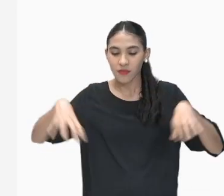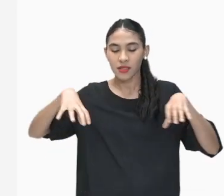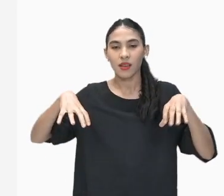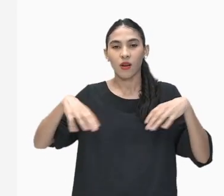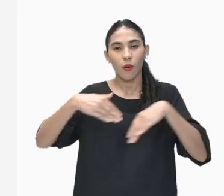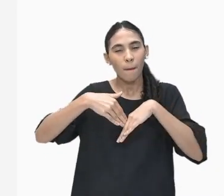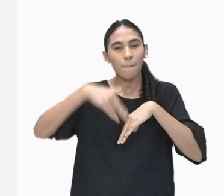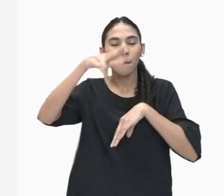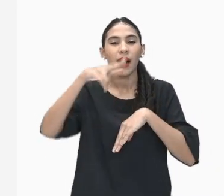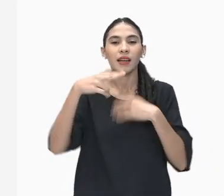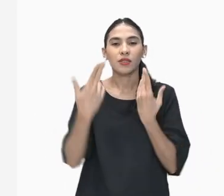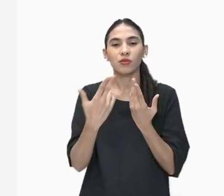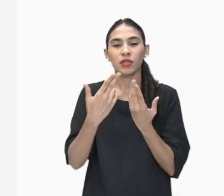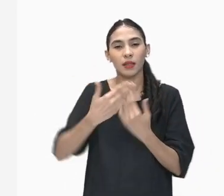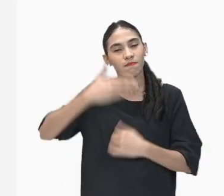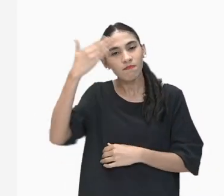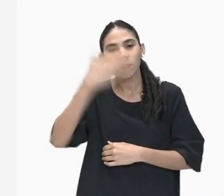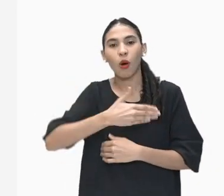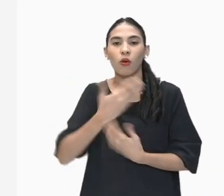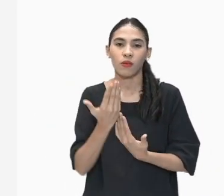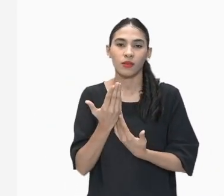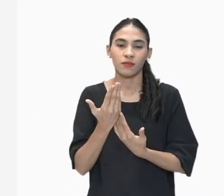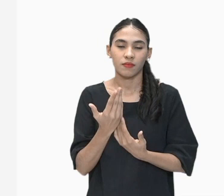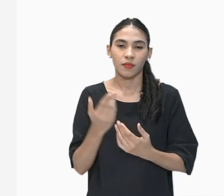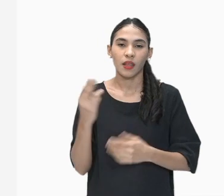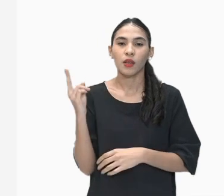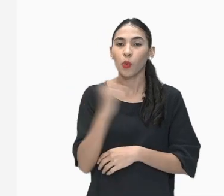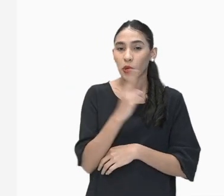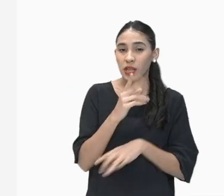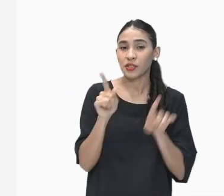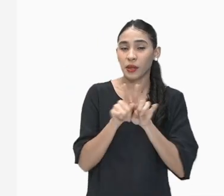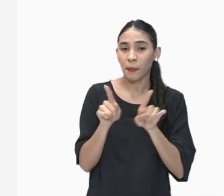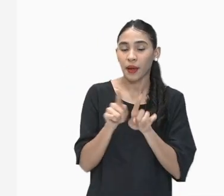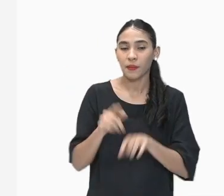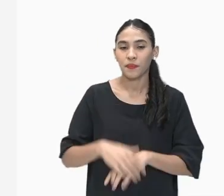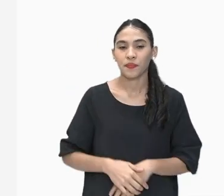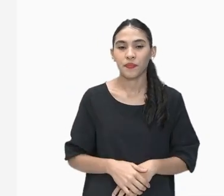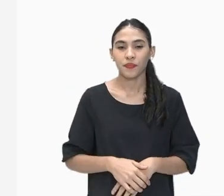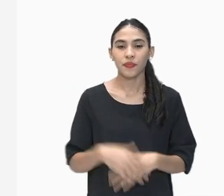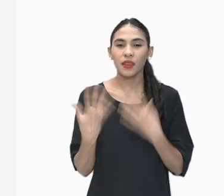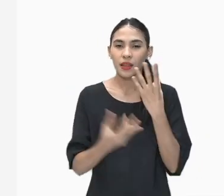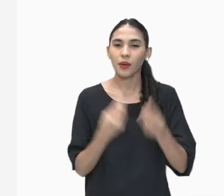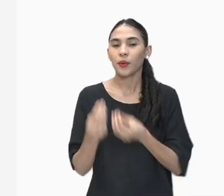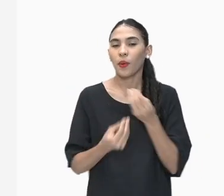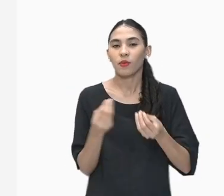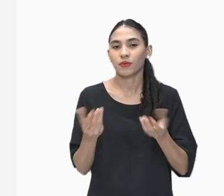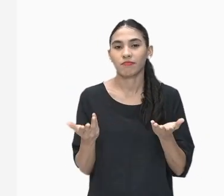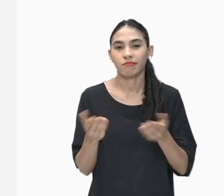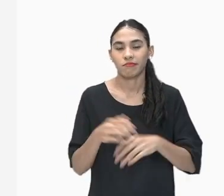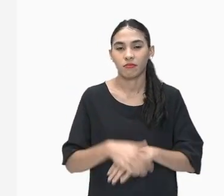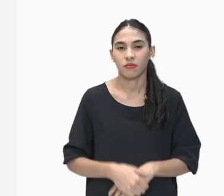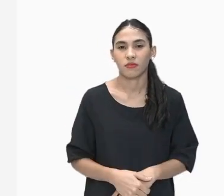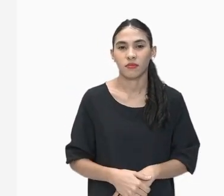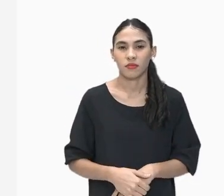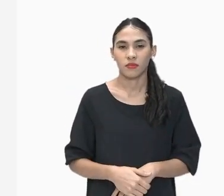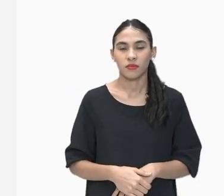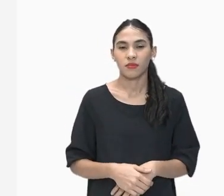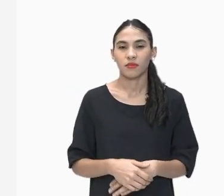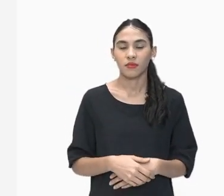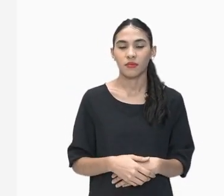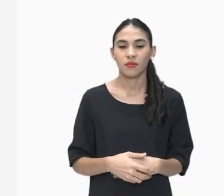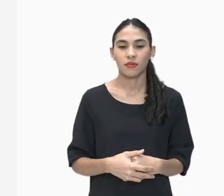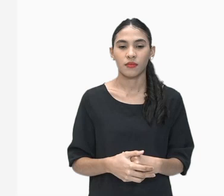mais evidente e necessária. Que divisão de trabalho, professor? Você falou de divisão de trabalho, o que é